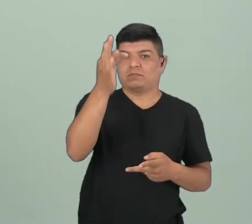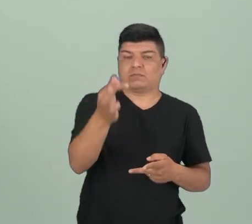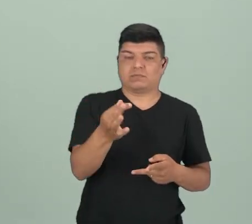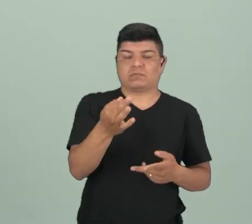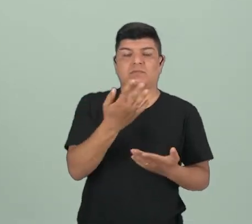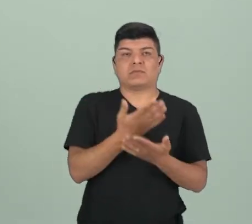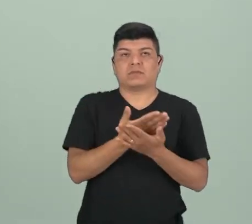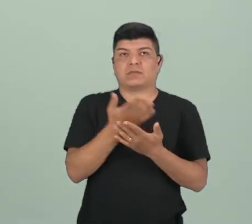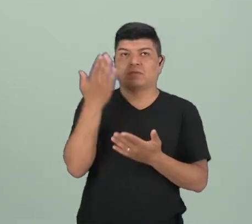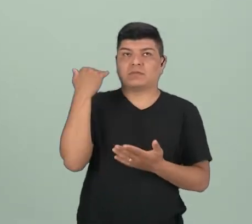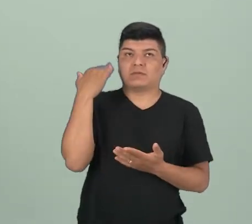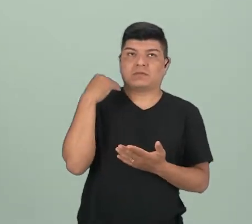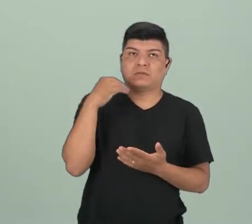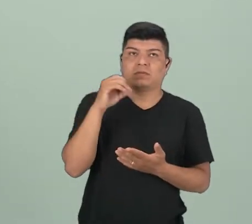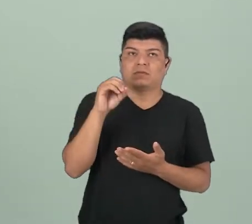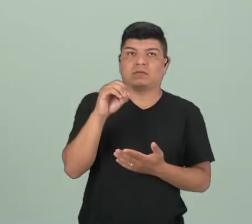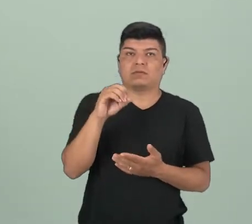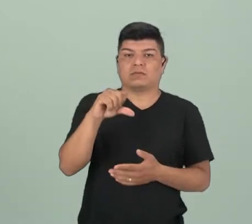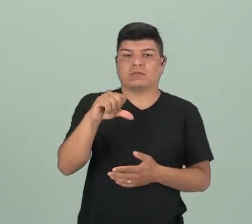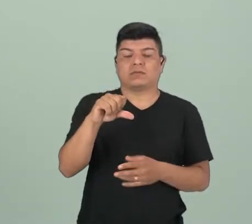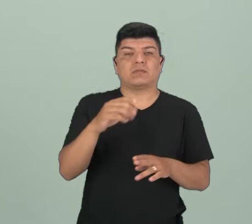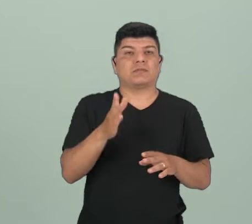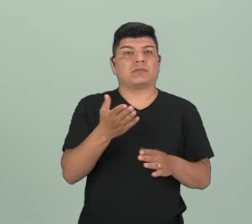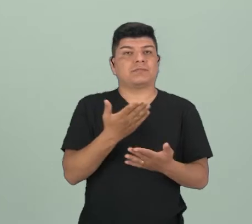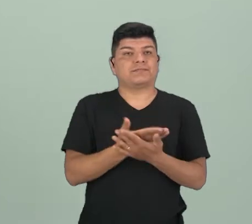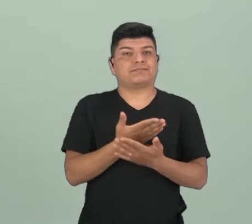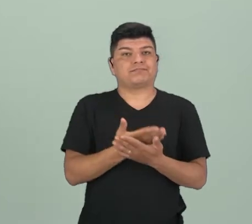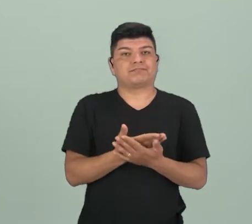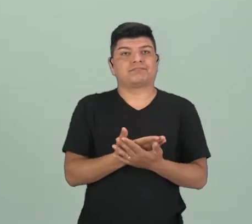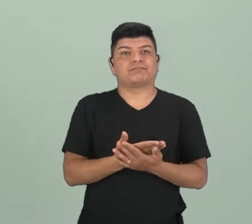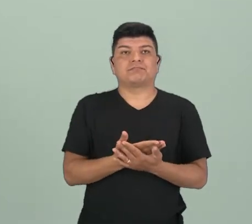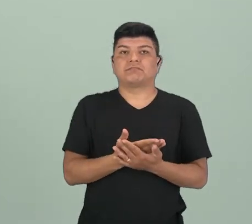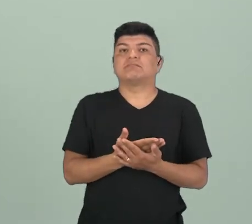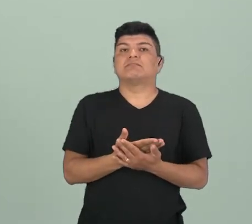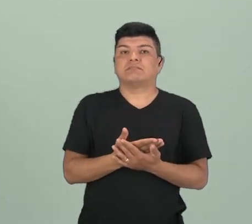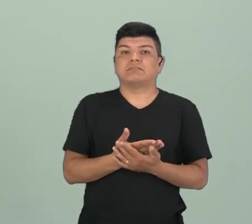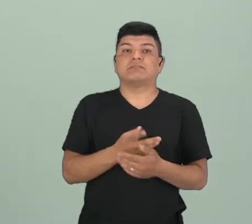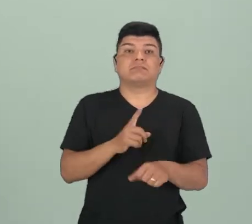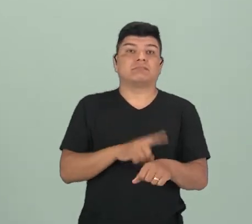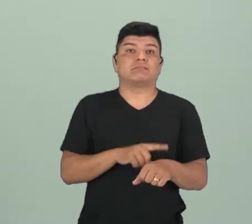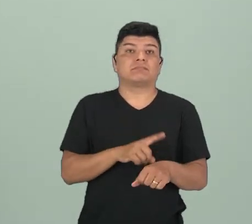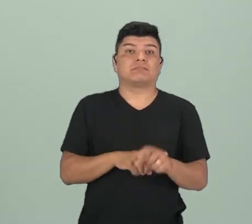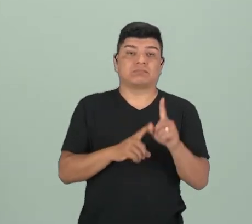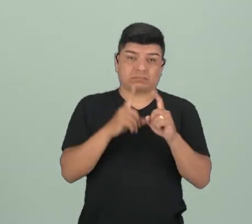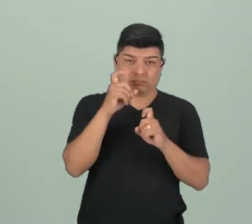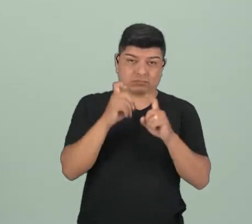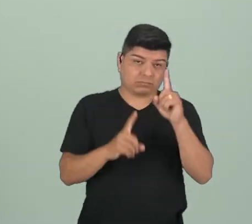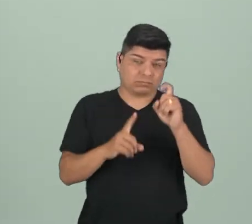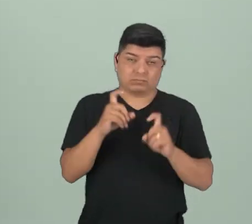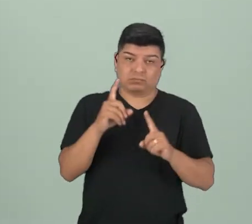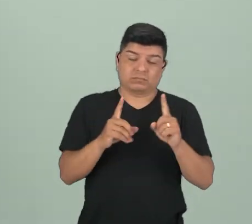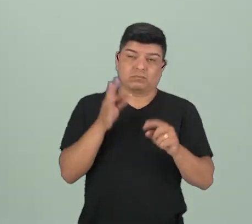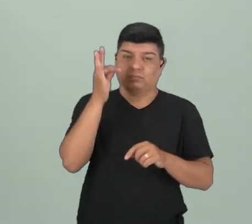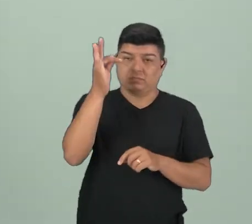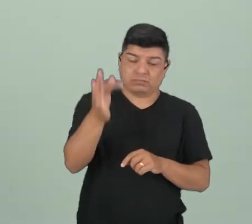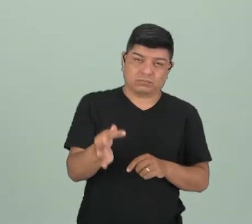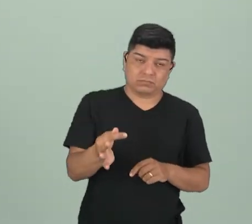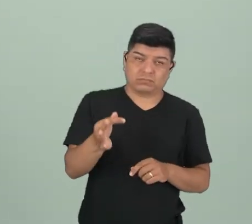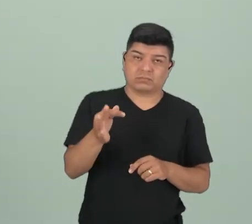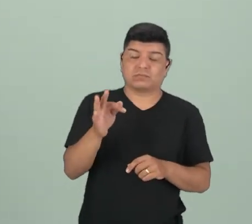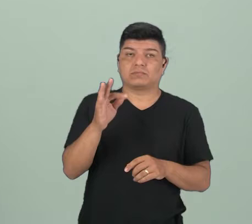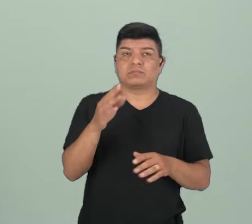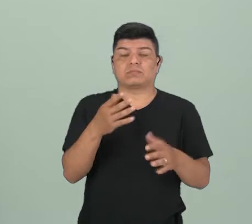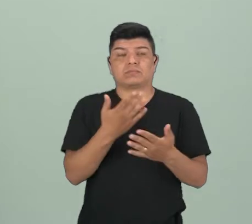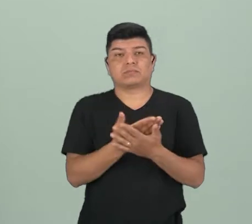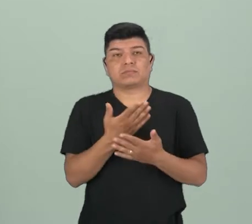aula passada ou aula 9, nós estudamos acerca de temporalidade, expressões que expressam futuro,